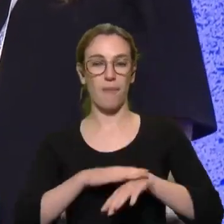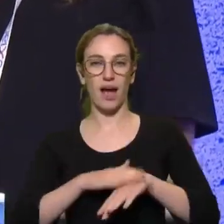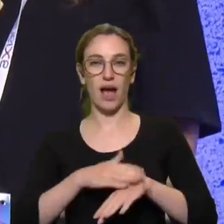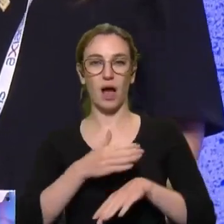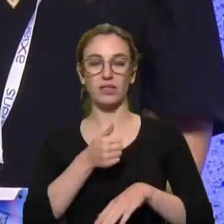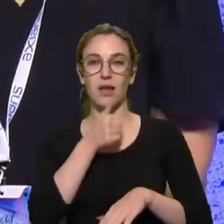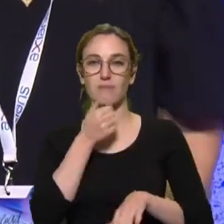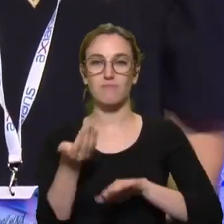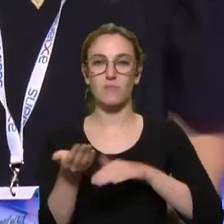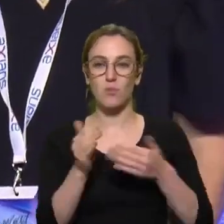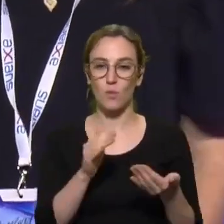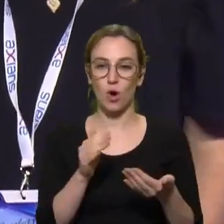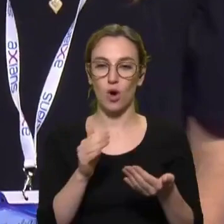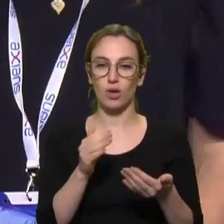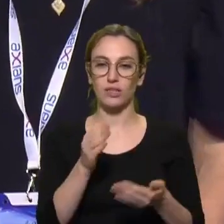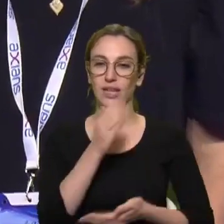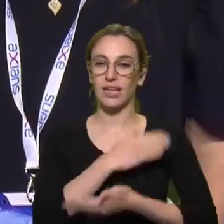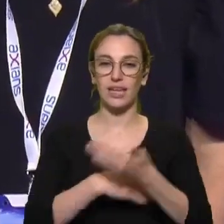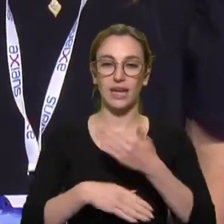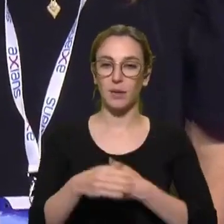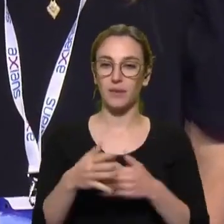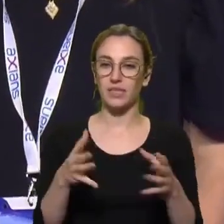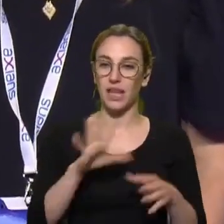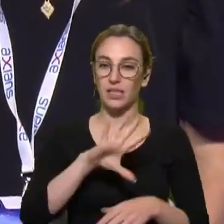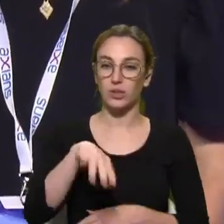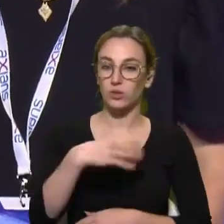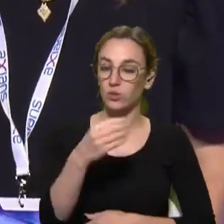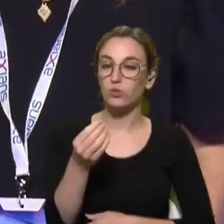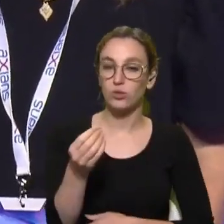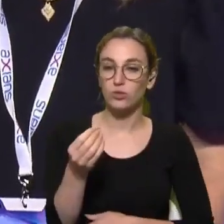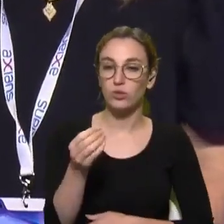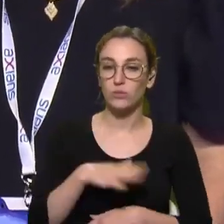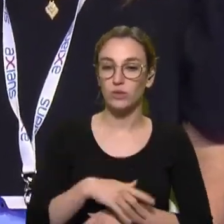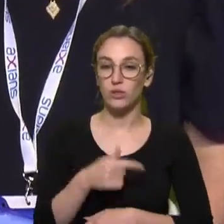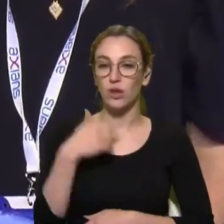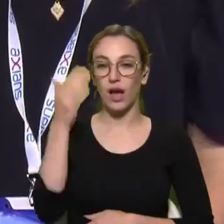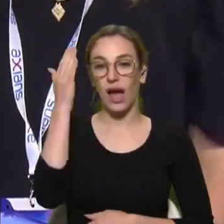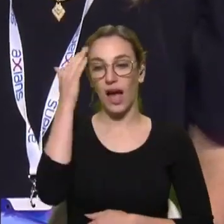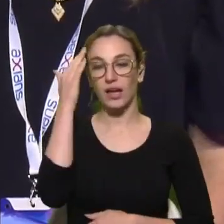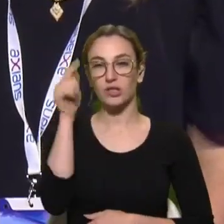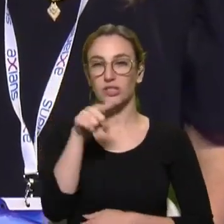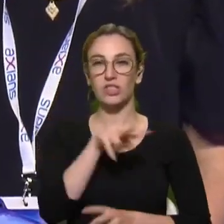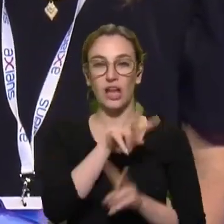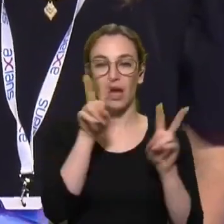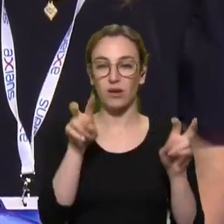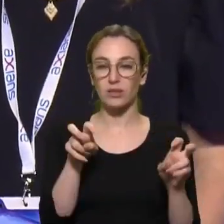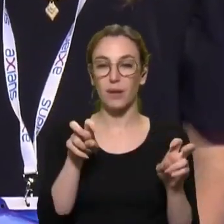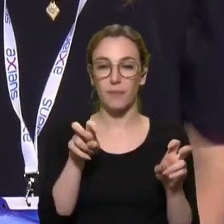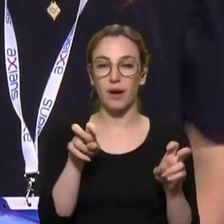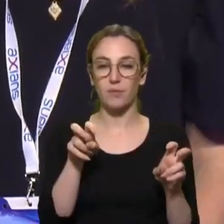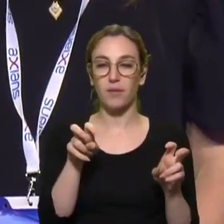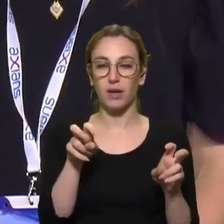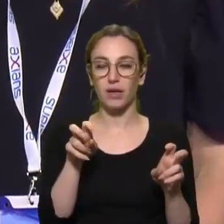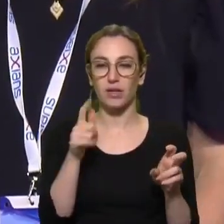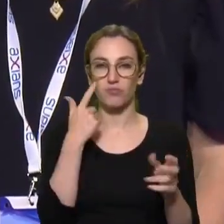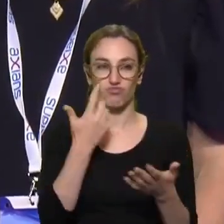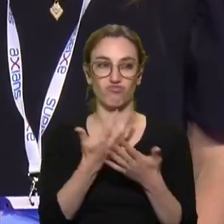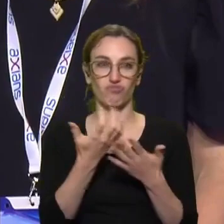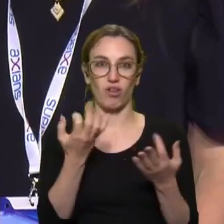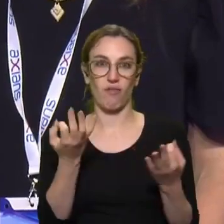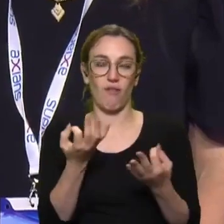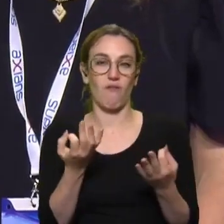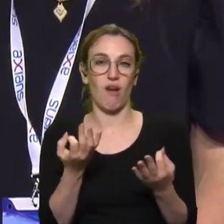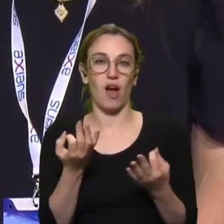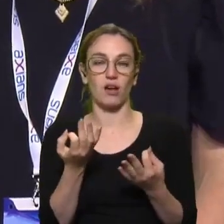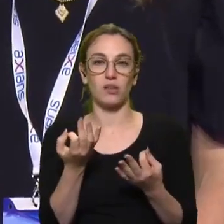incapacidade globalmente, peço desculpa, e penso que um tema com tanta notoriedade